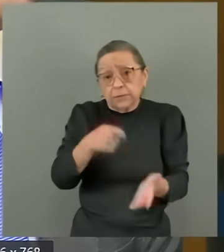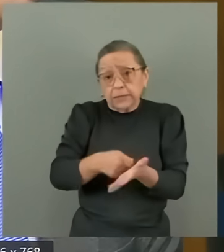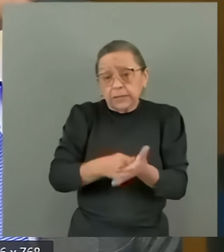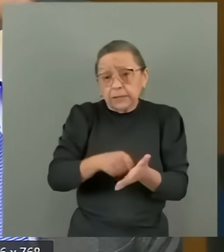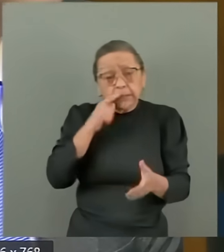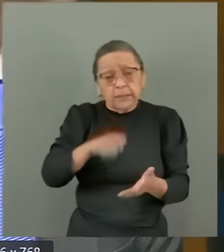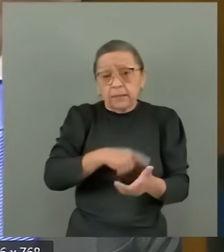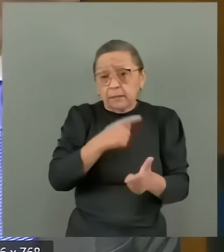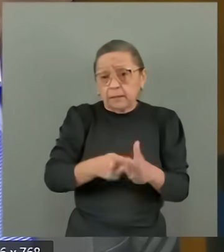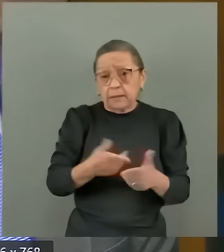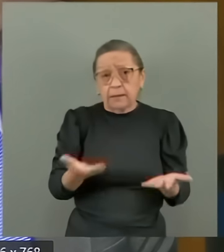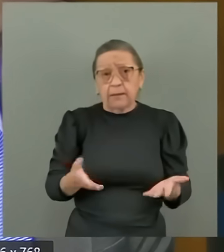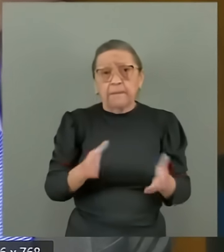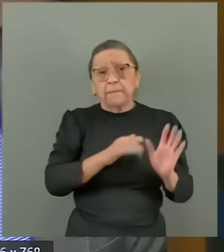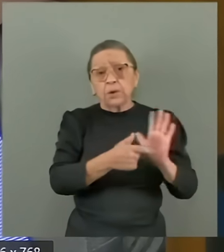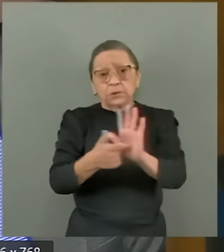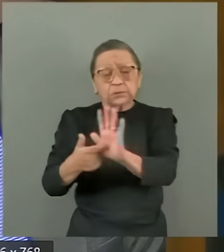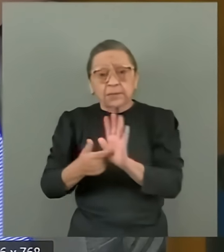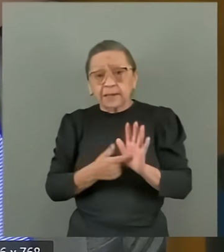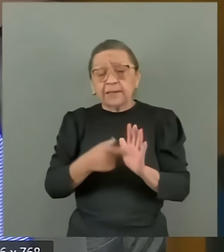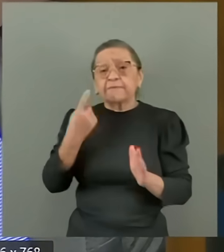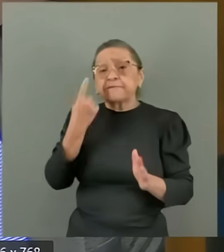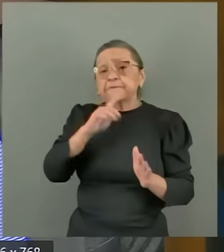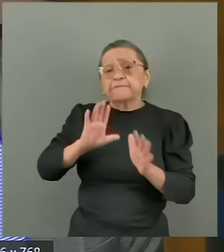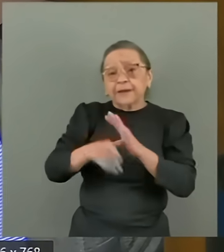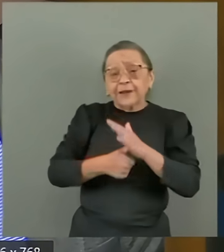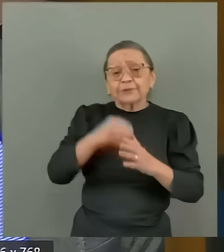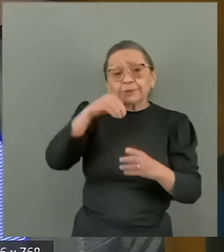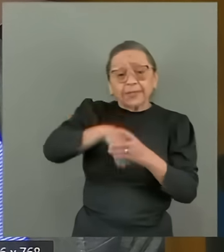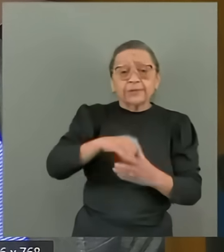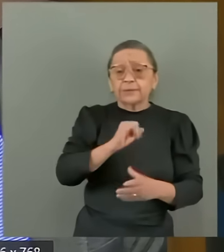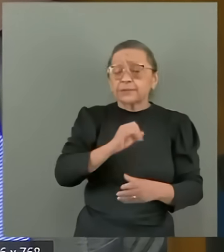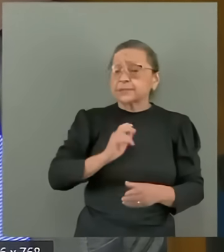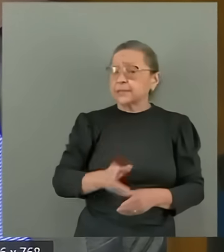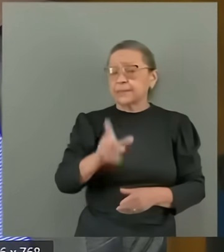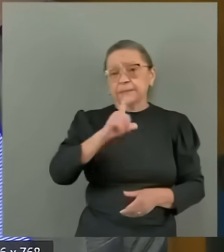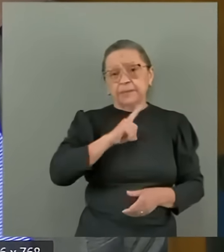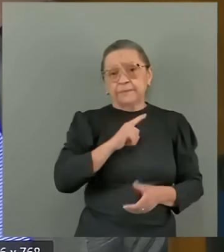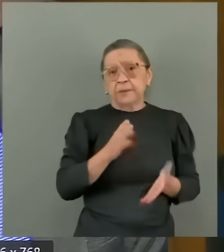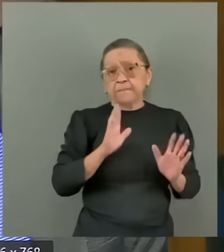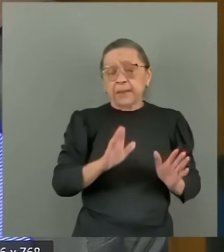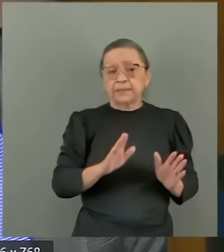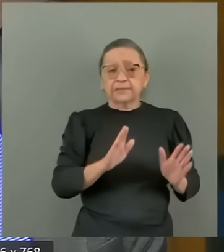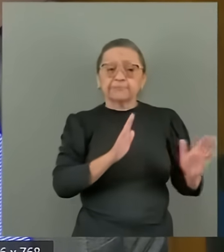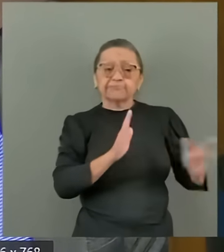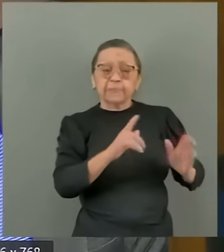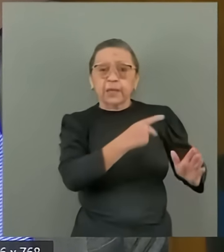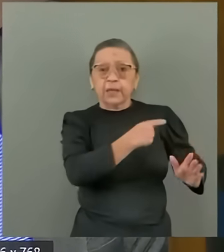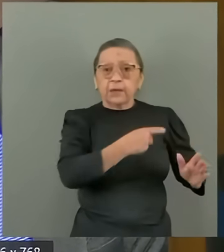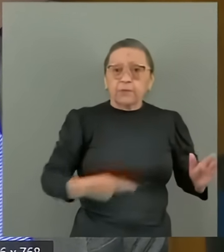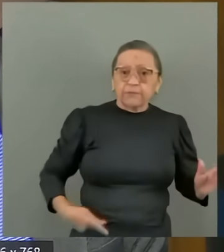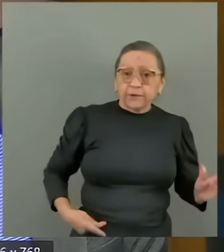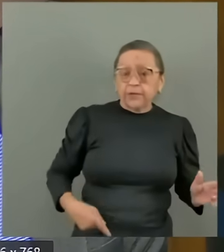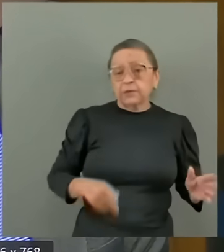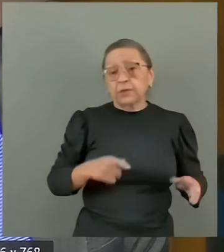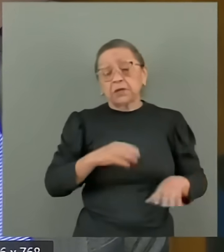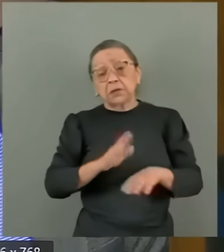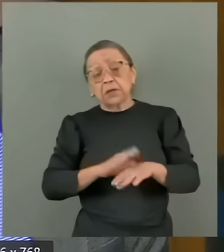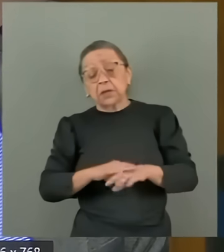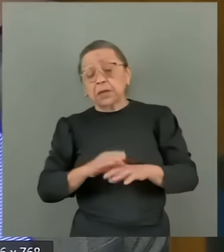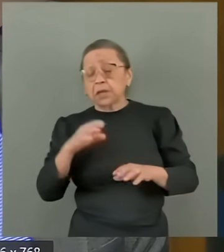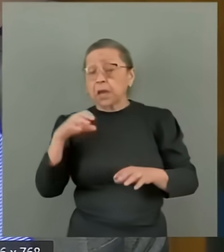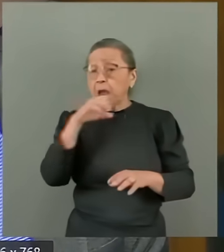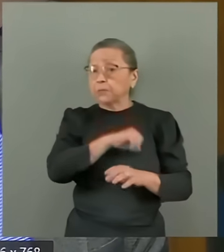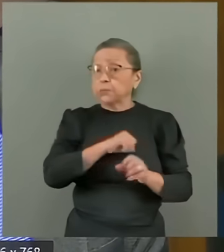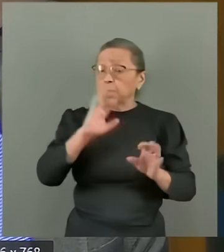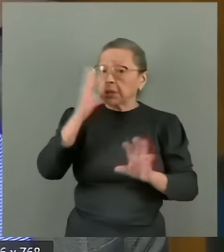refutá-lo aqui para mostrar que fraude no INSS sempre existiu. Agora, governos são diligentes, outros governos não